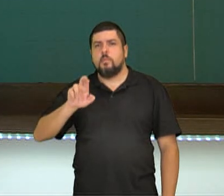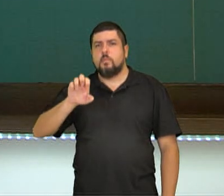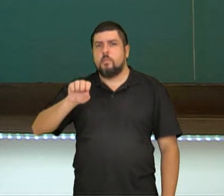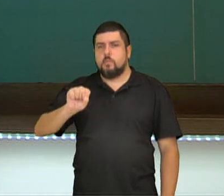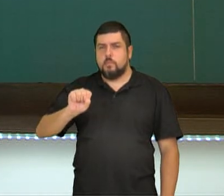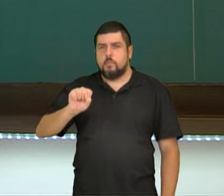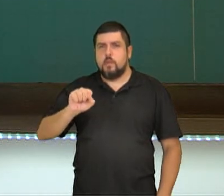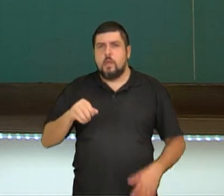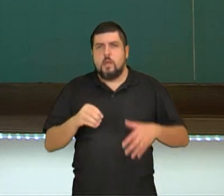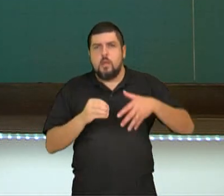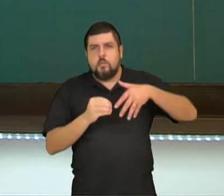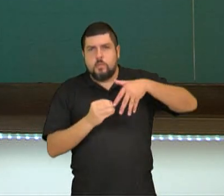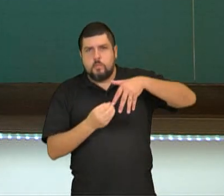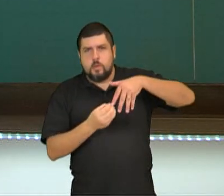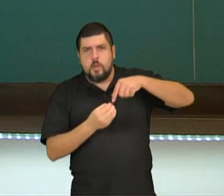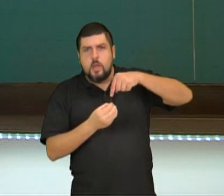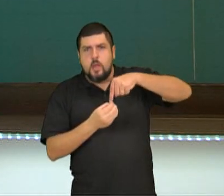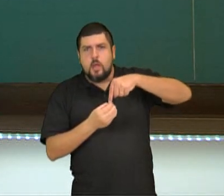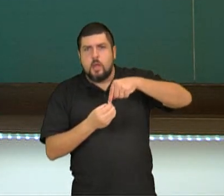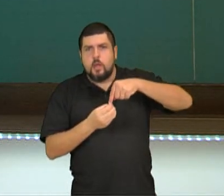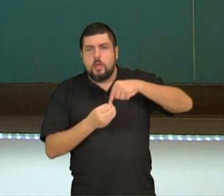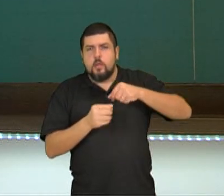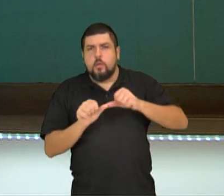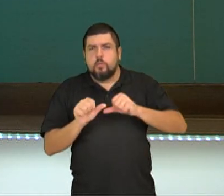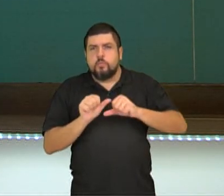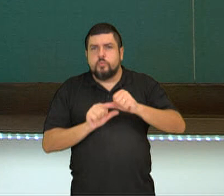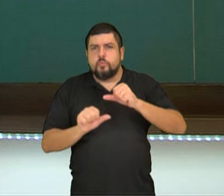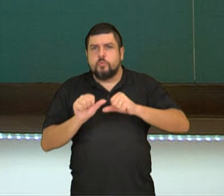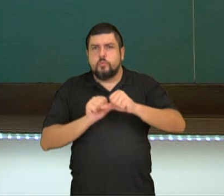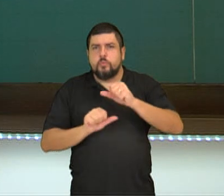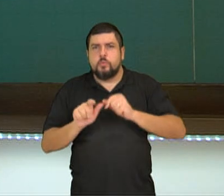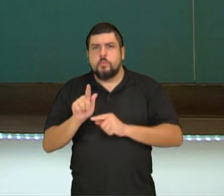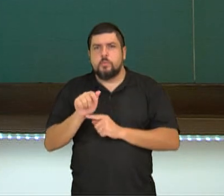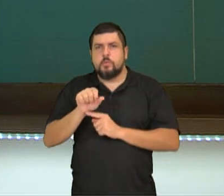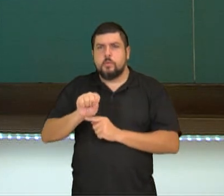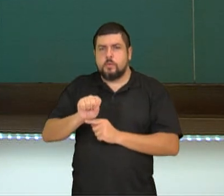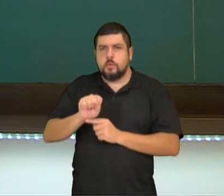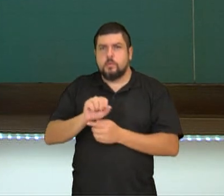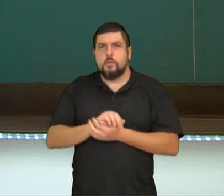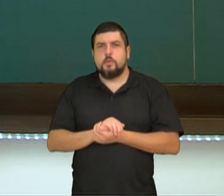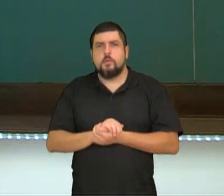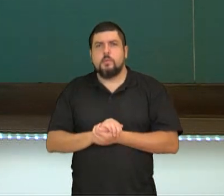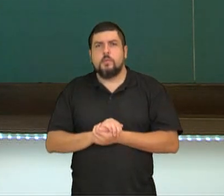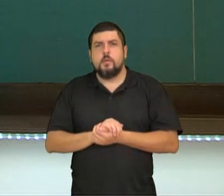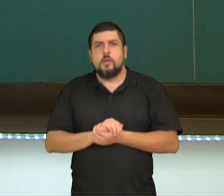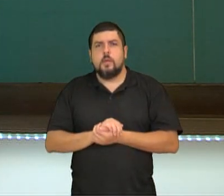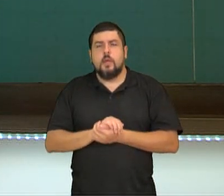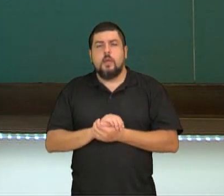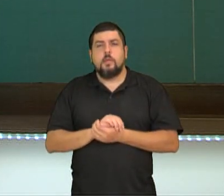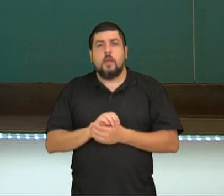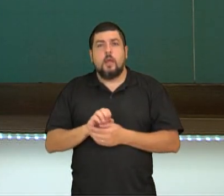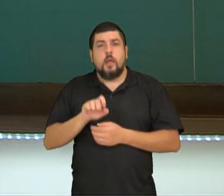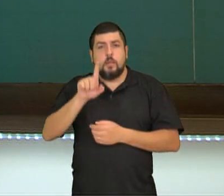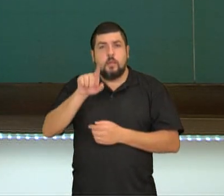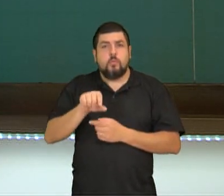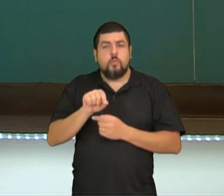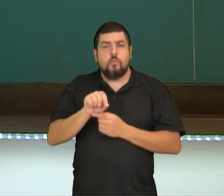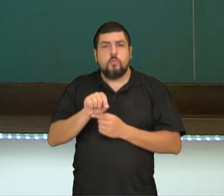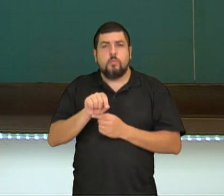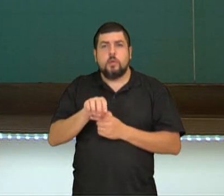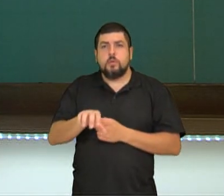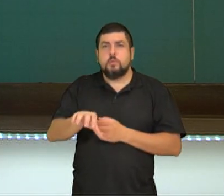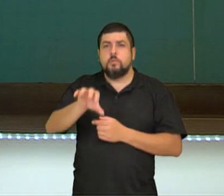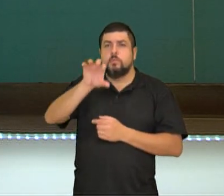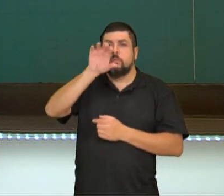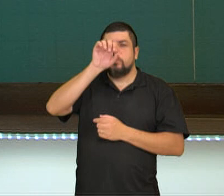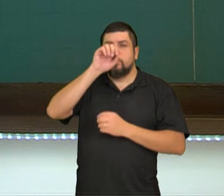troca gasosa. Essa troca gasosa que nós denominamos hematose, nada mais é do que a entrada